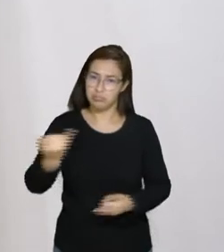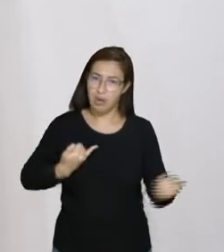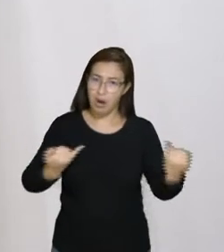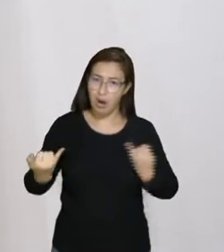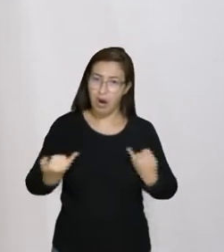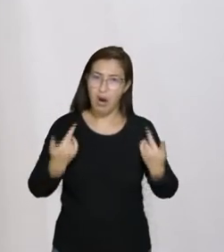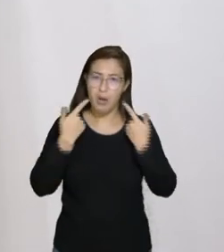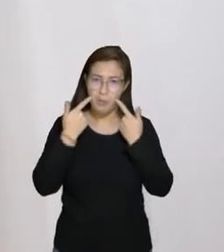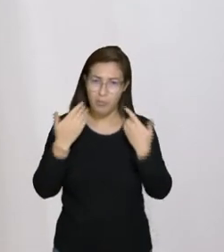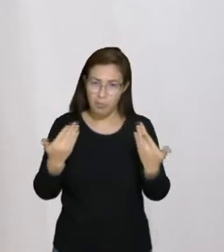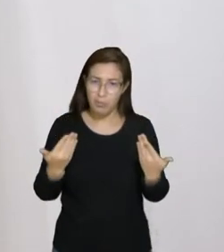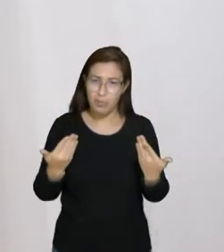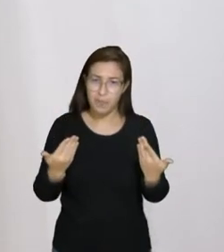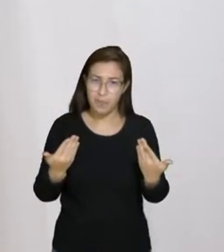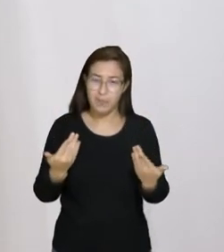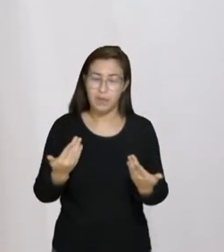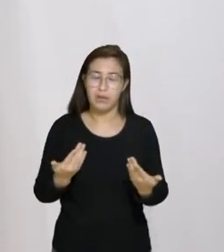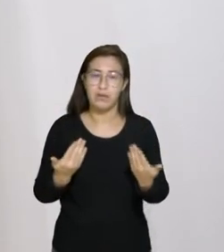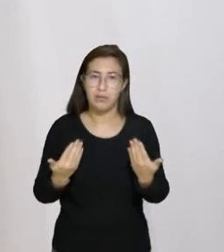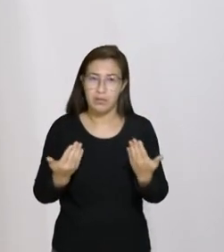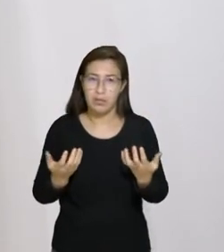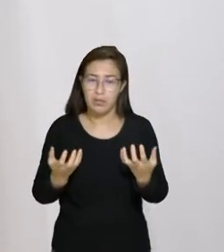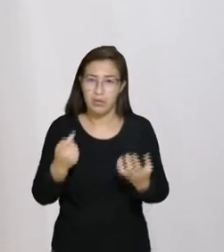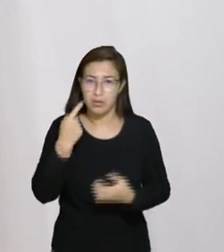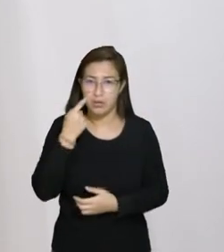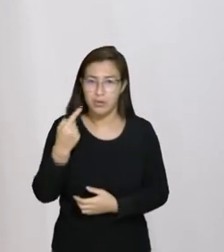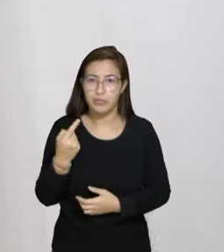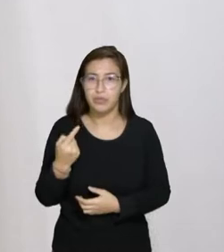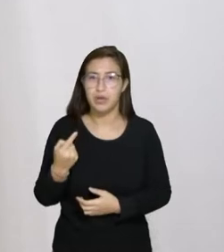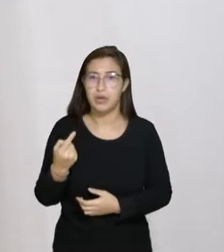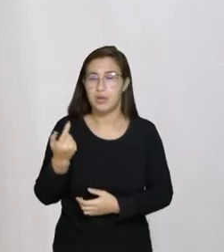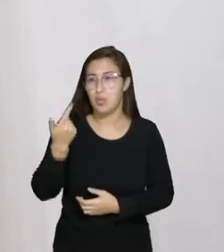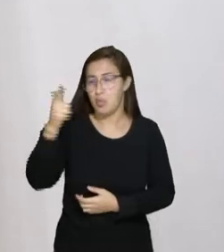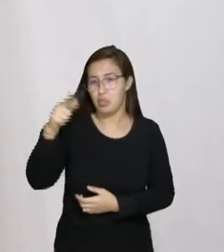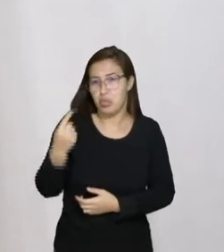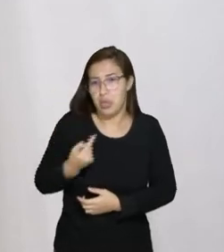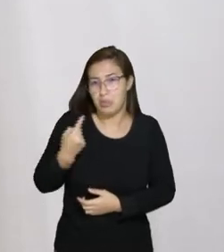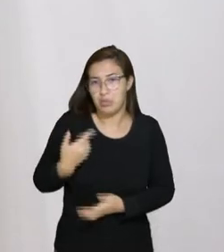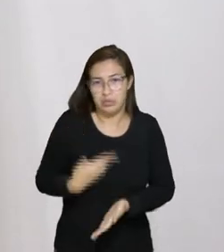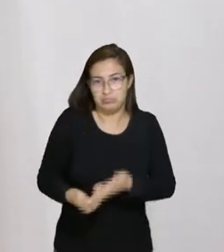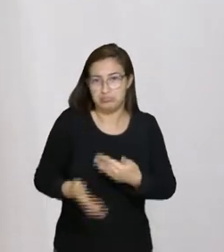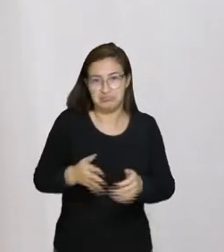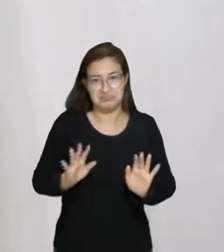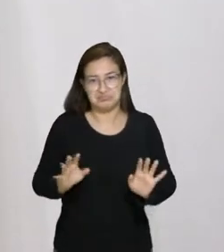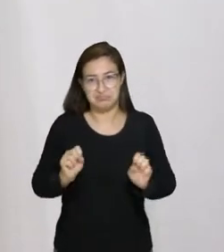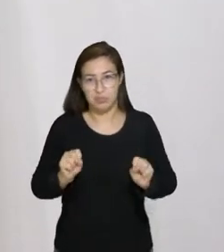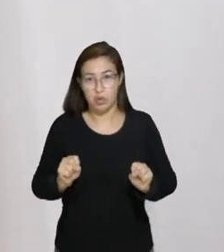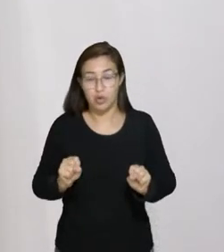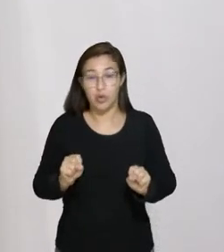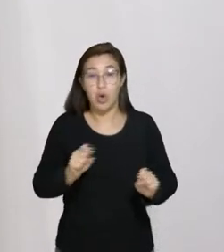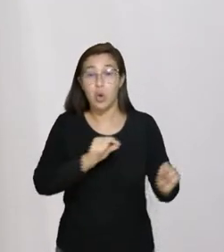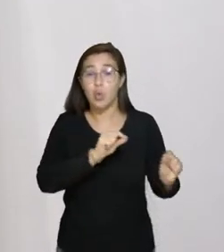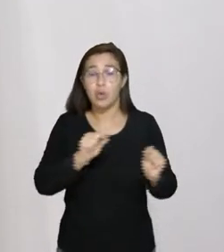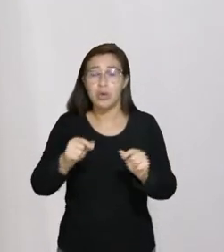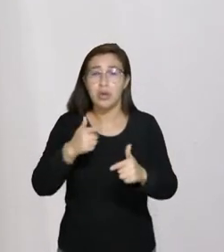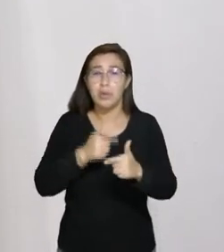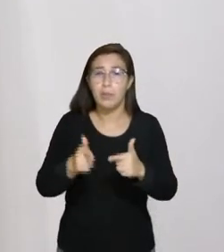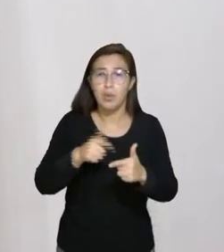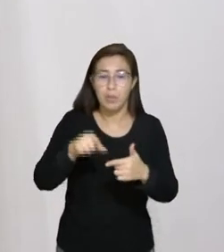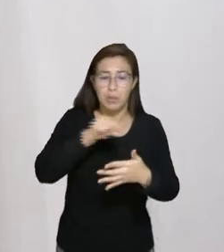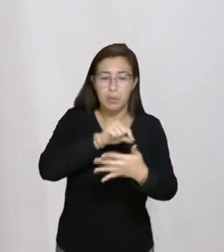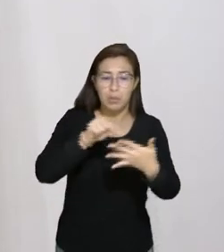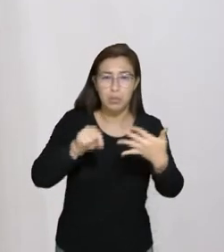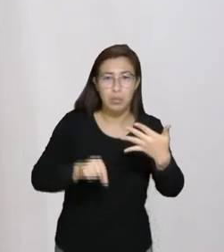para mim, se for o caso, para qualquer um outro deputado aqui, os problemas que vocês estão enfrentando